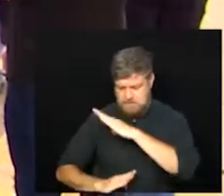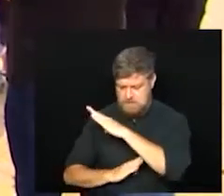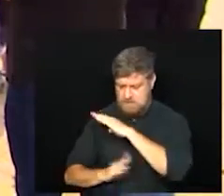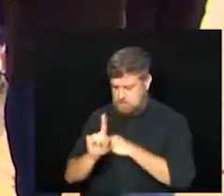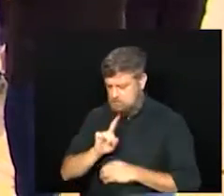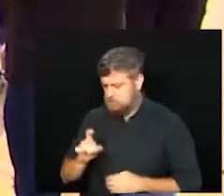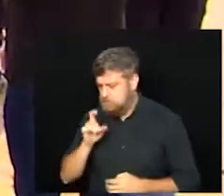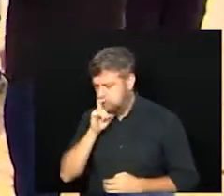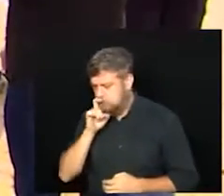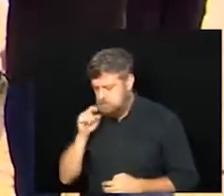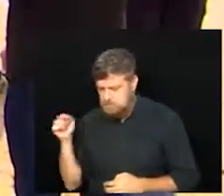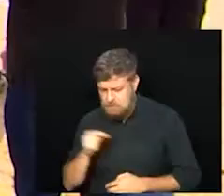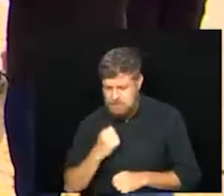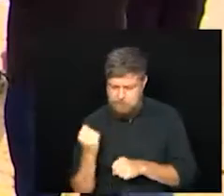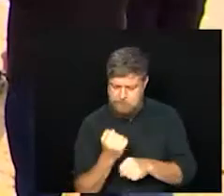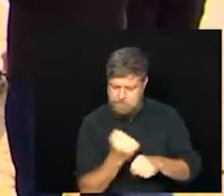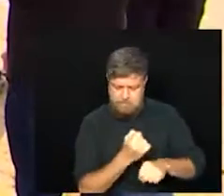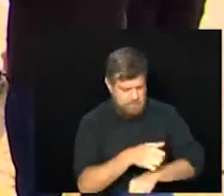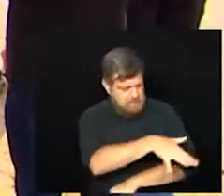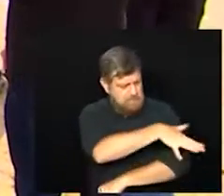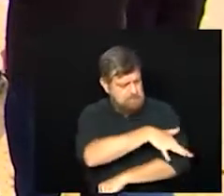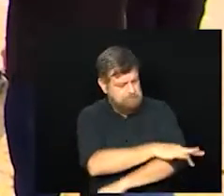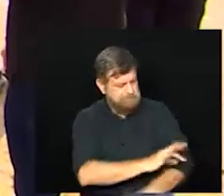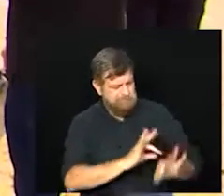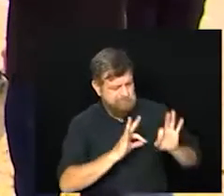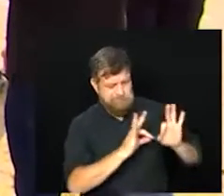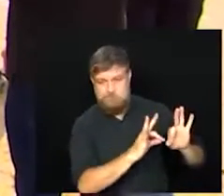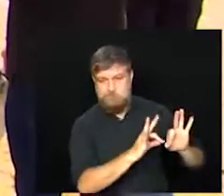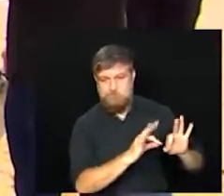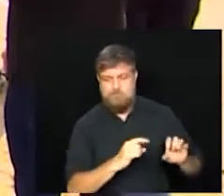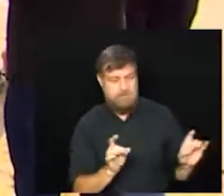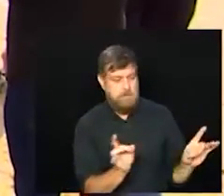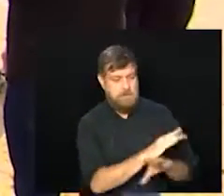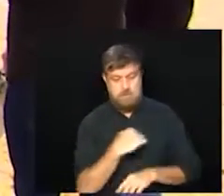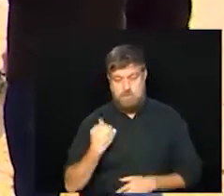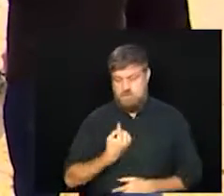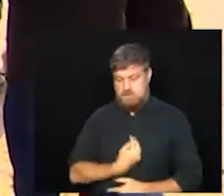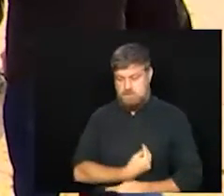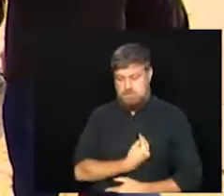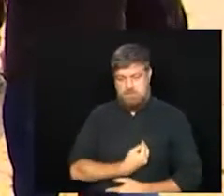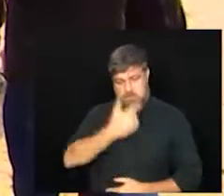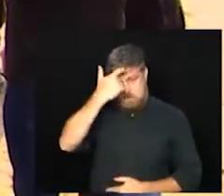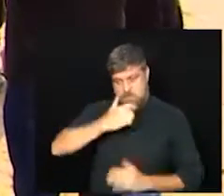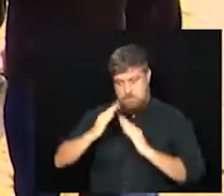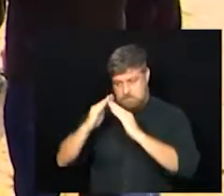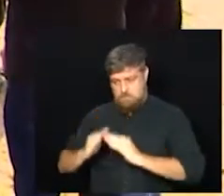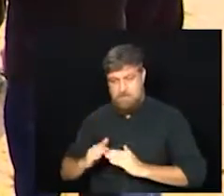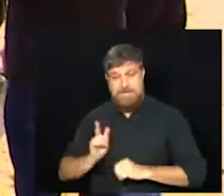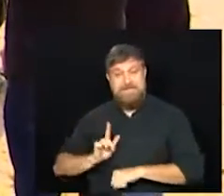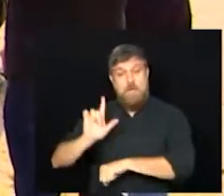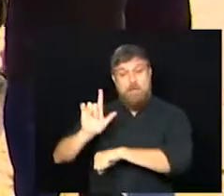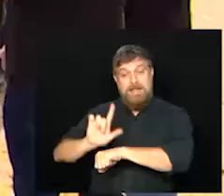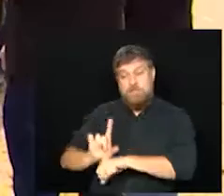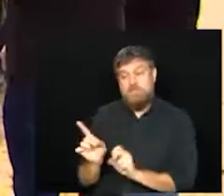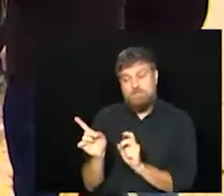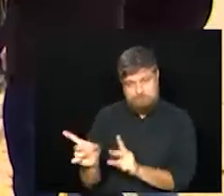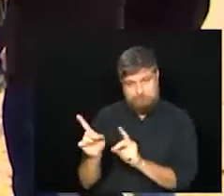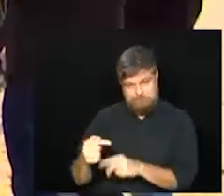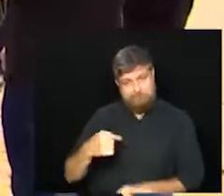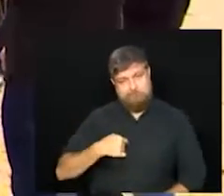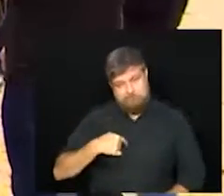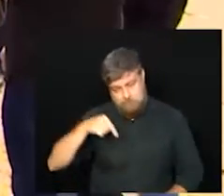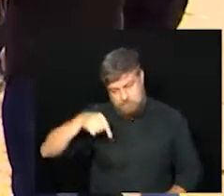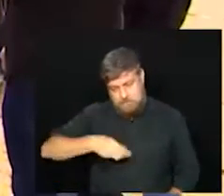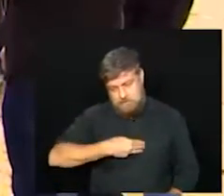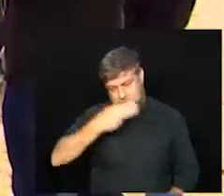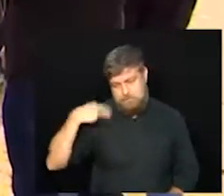por ter terminado esse trabalho. E nós aqui, que somos moradores, e eu também comerciante aqui do distrito Nova Aparecida e do